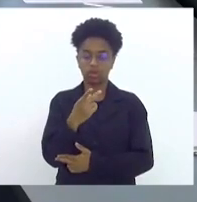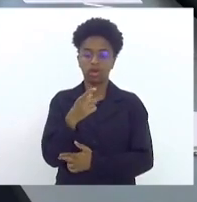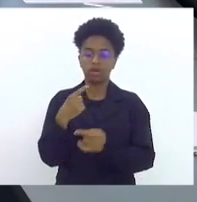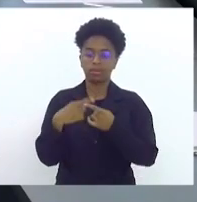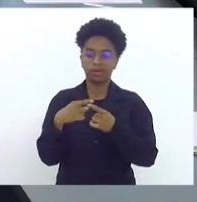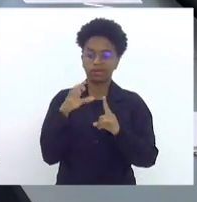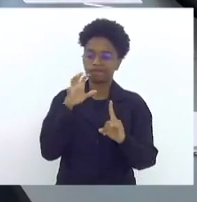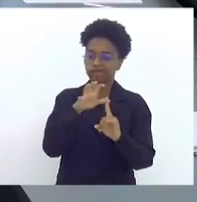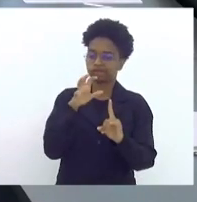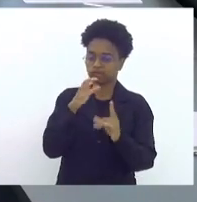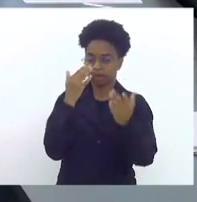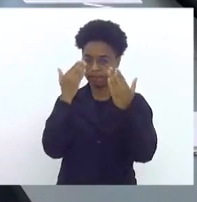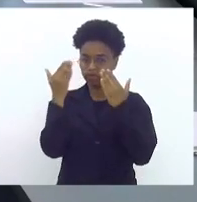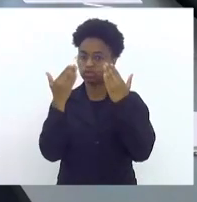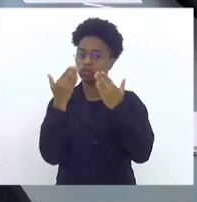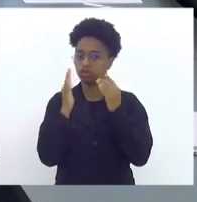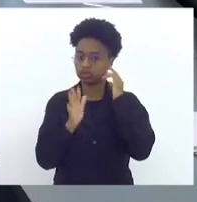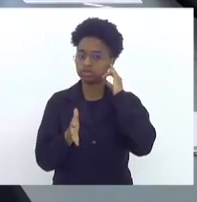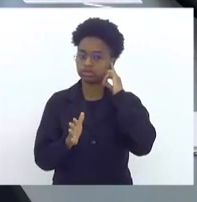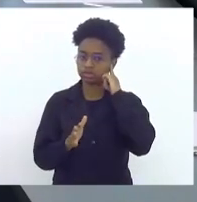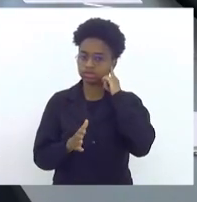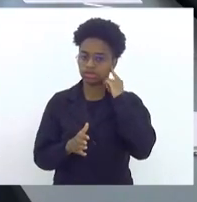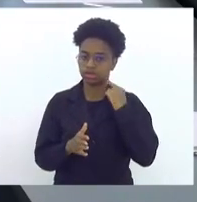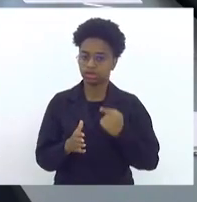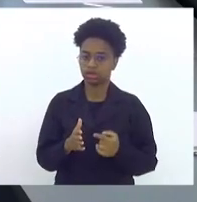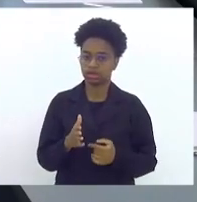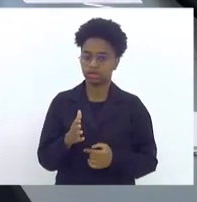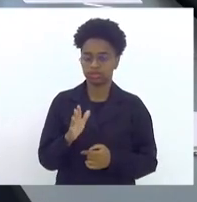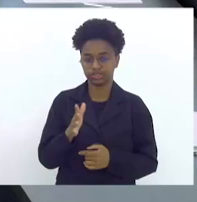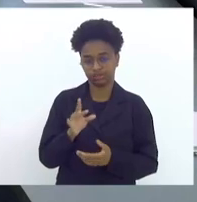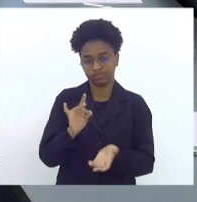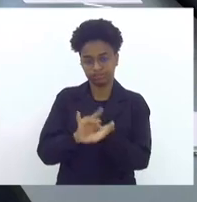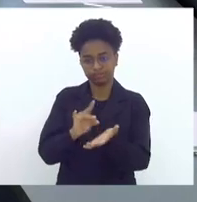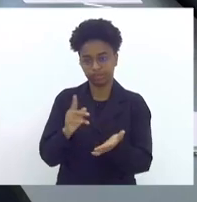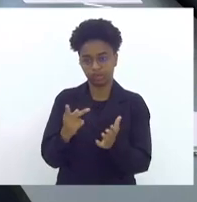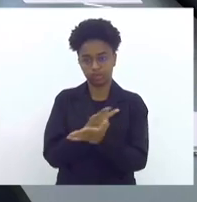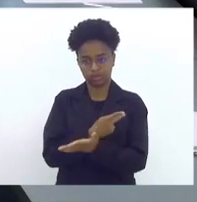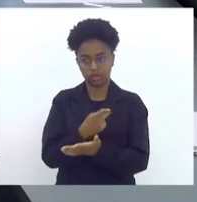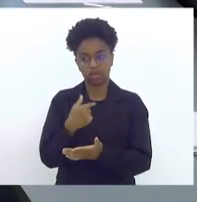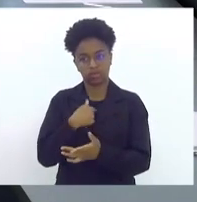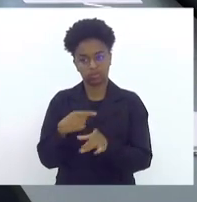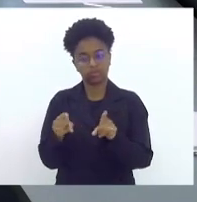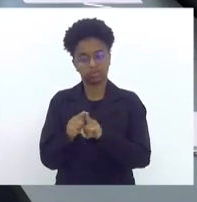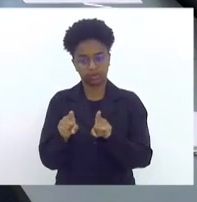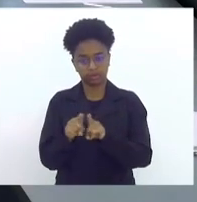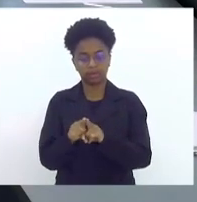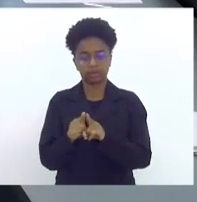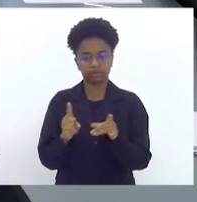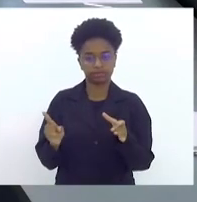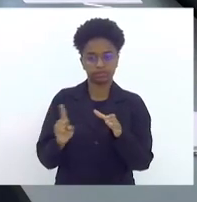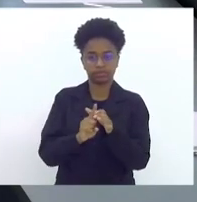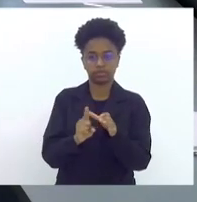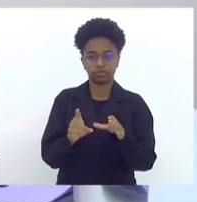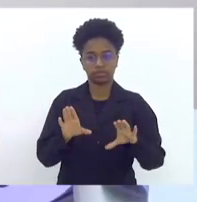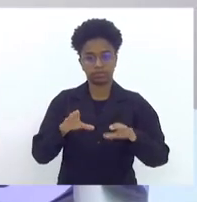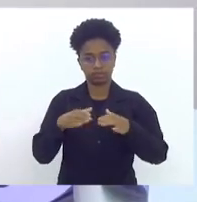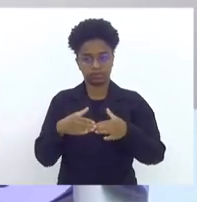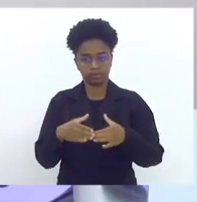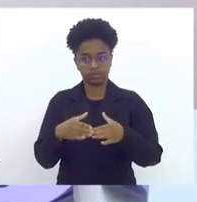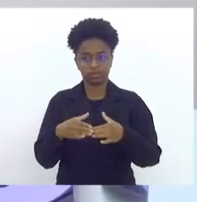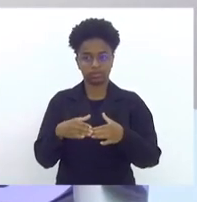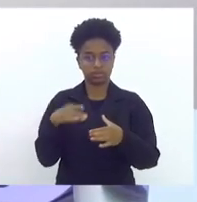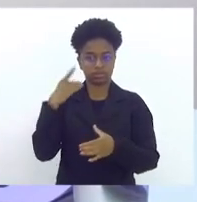no psicológico já é um fato né Eu também faço integra Comissão da